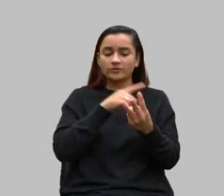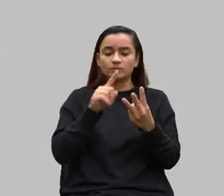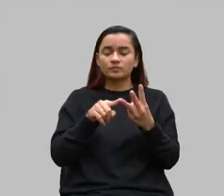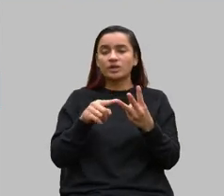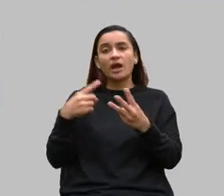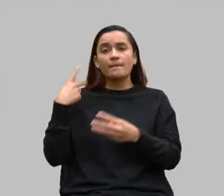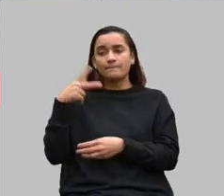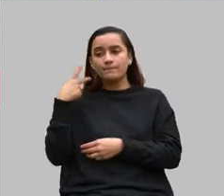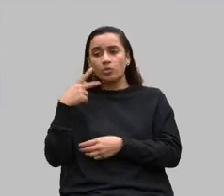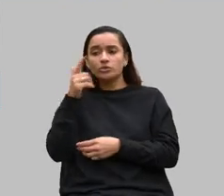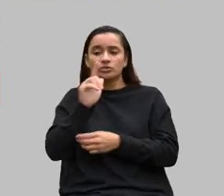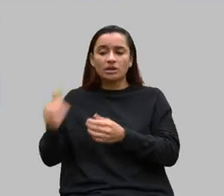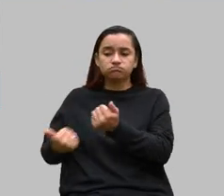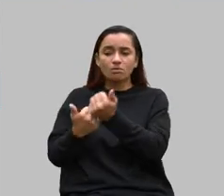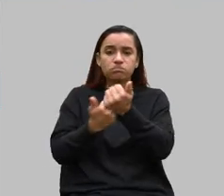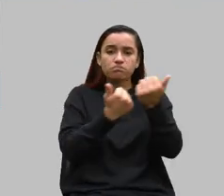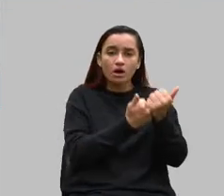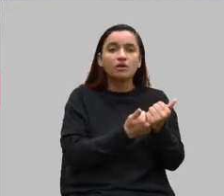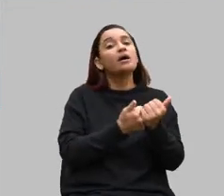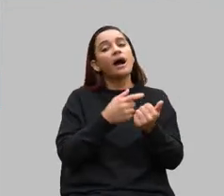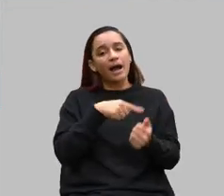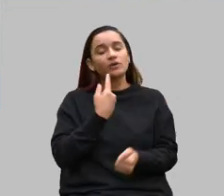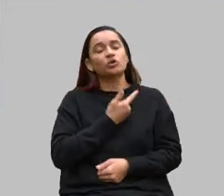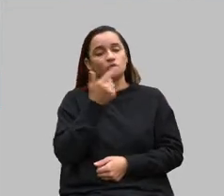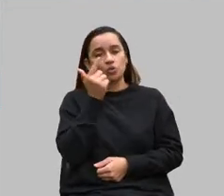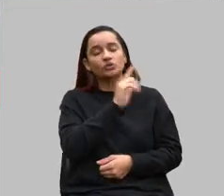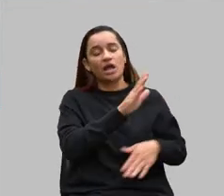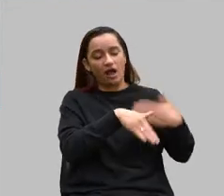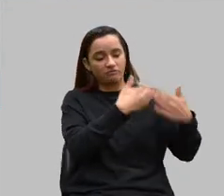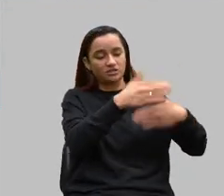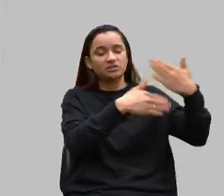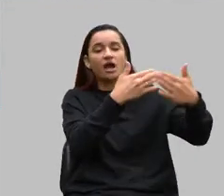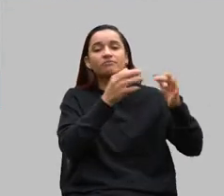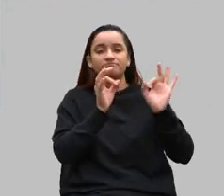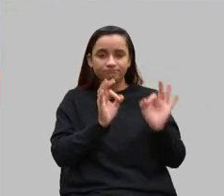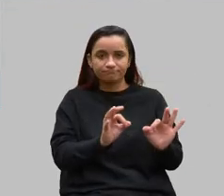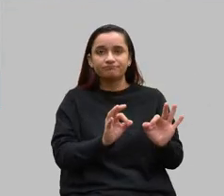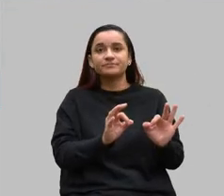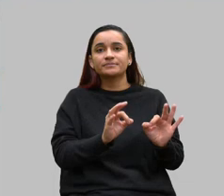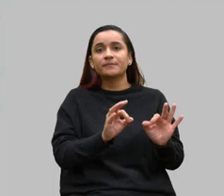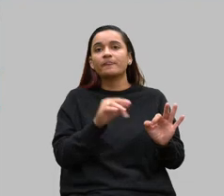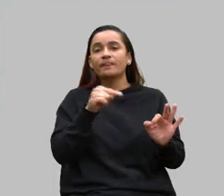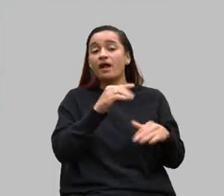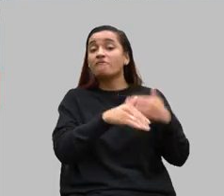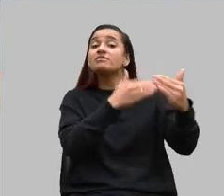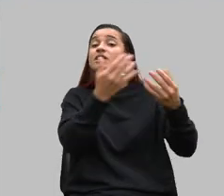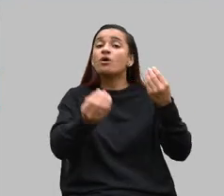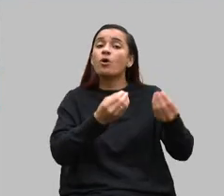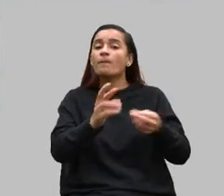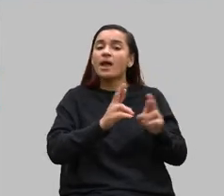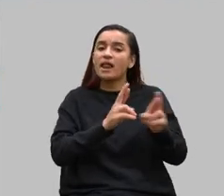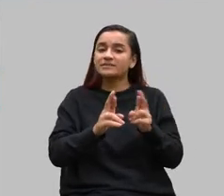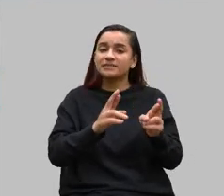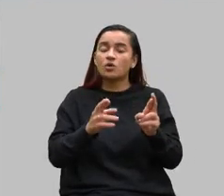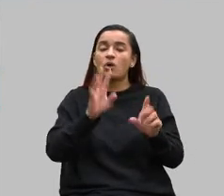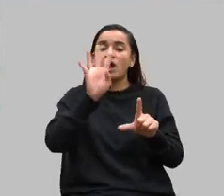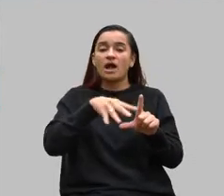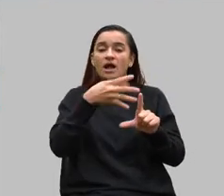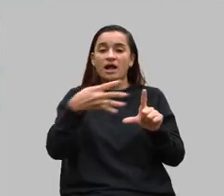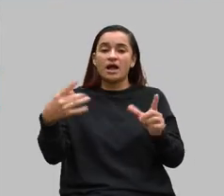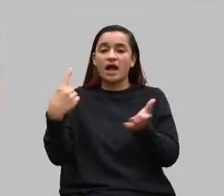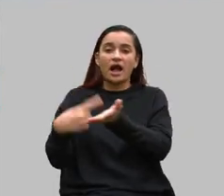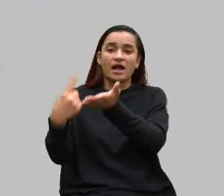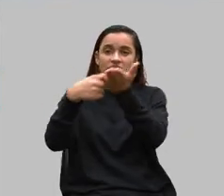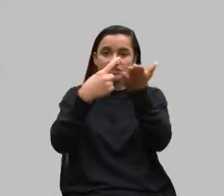né das lideranças locais e aí a gente consegue avançar e avançar né Eh eh em relação a essa agenda que eu tô chamando da agenda da prosperidade então